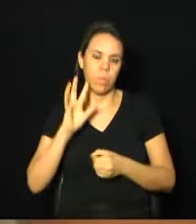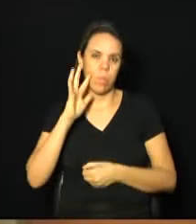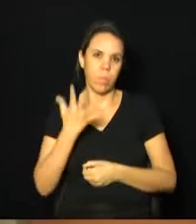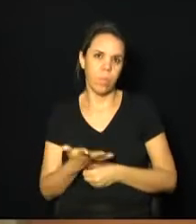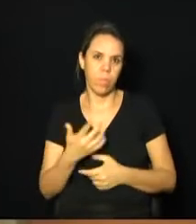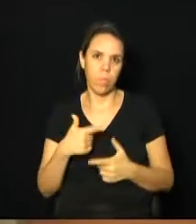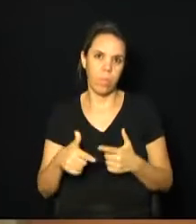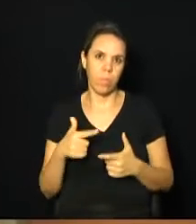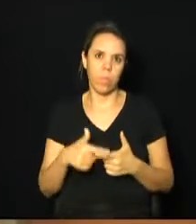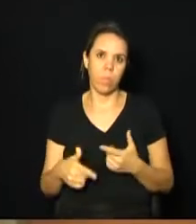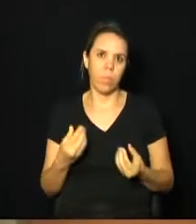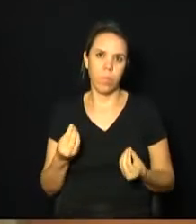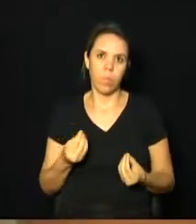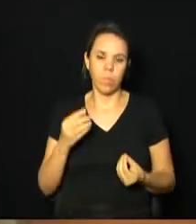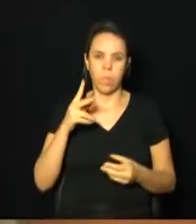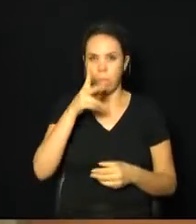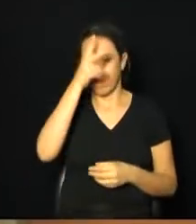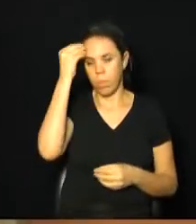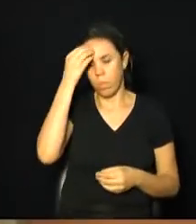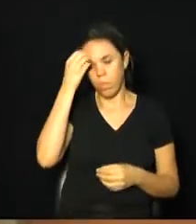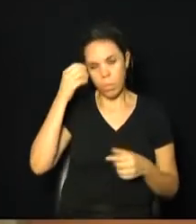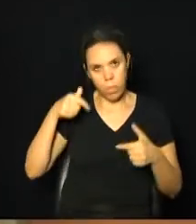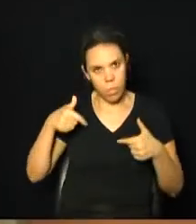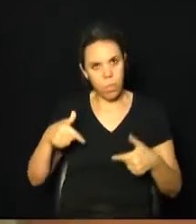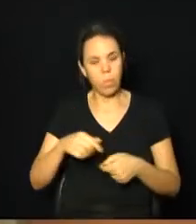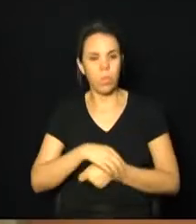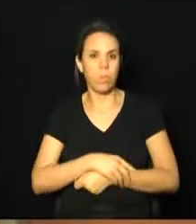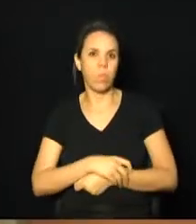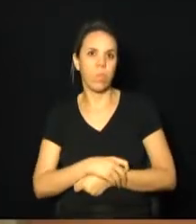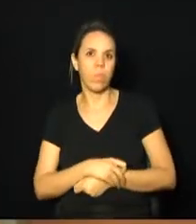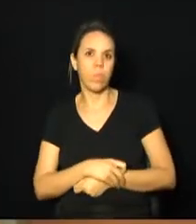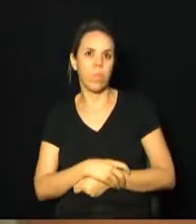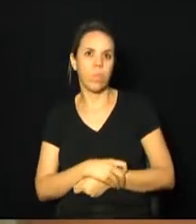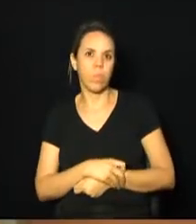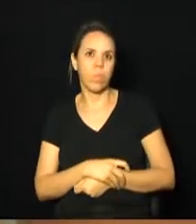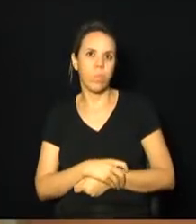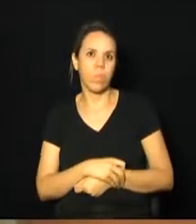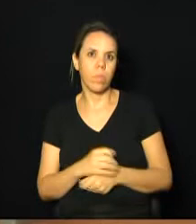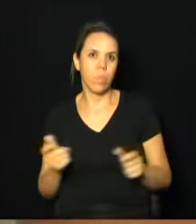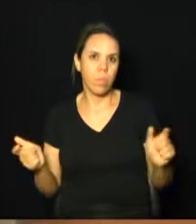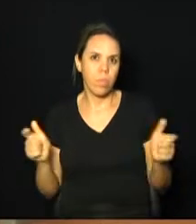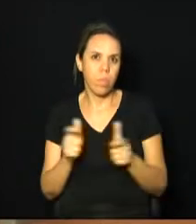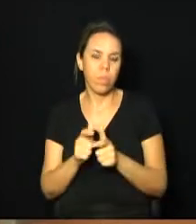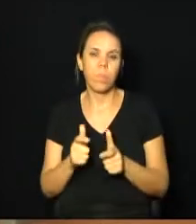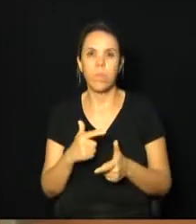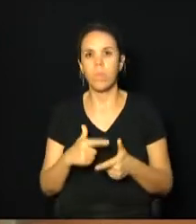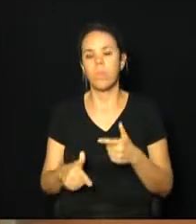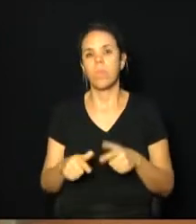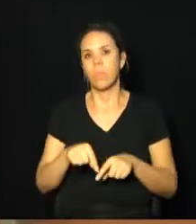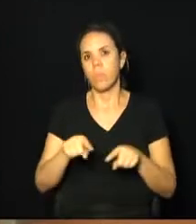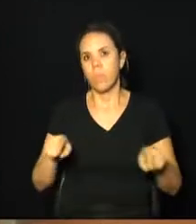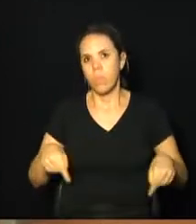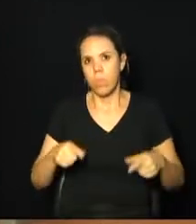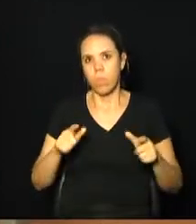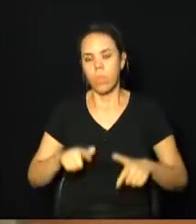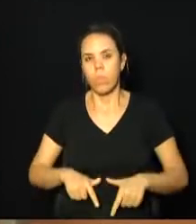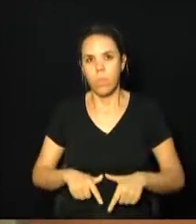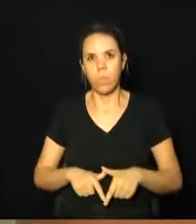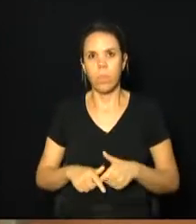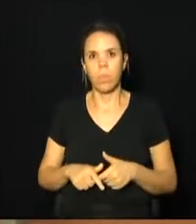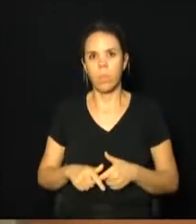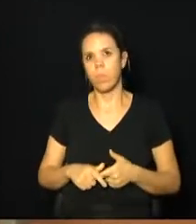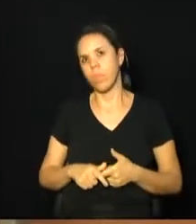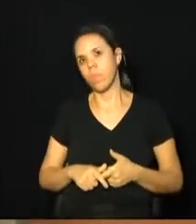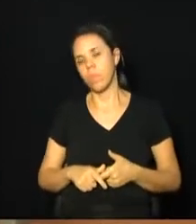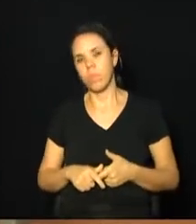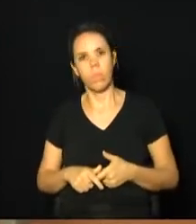resolver esse problema? Como a prefeitura tem se empenhado a diminuir esse impacto de loteamento na fauna